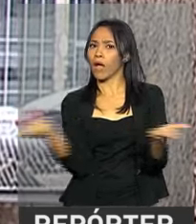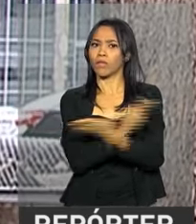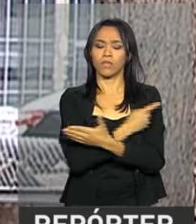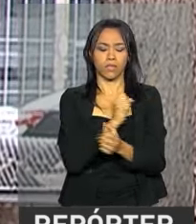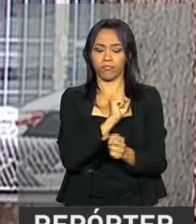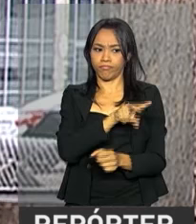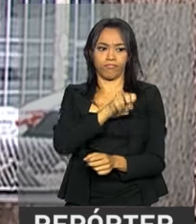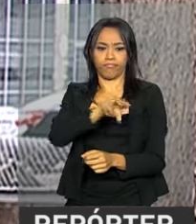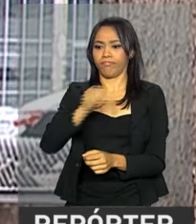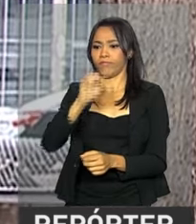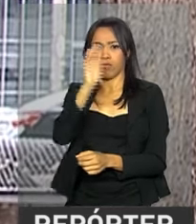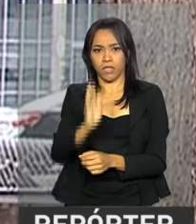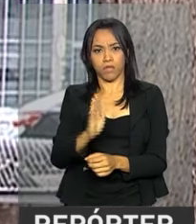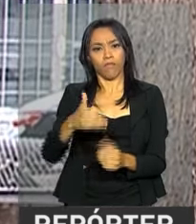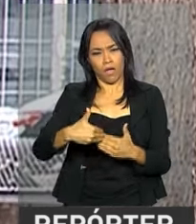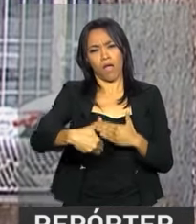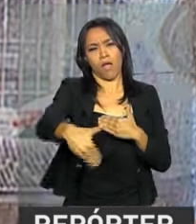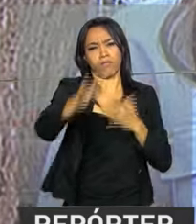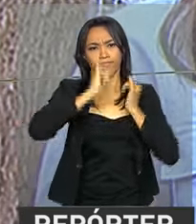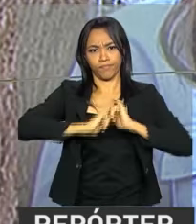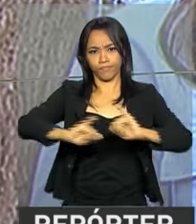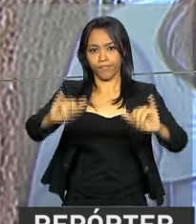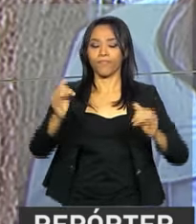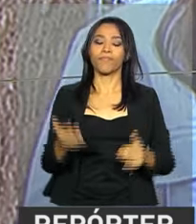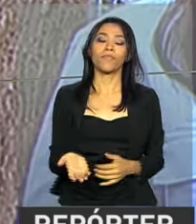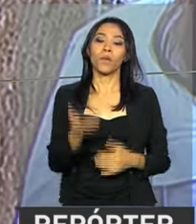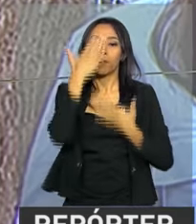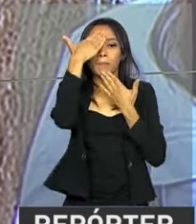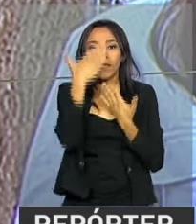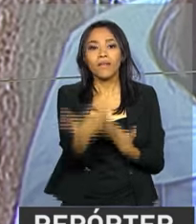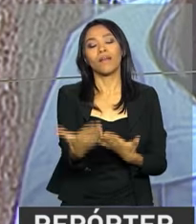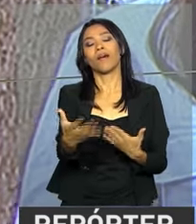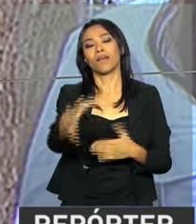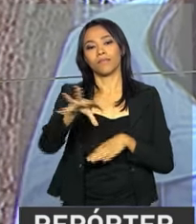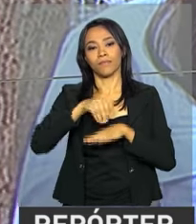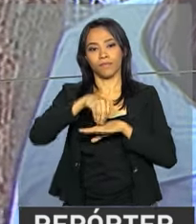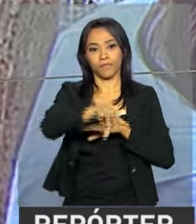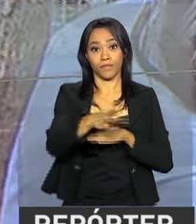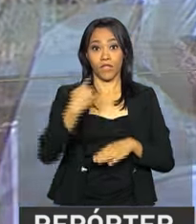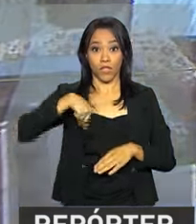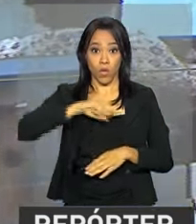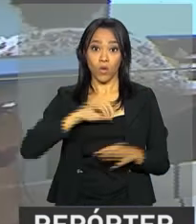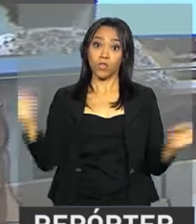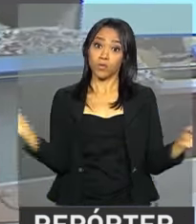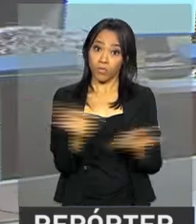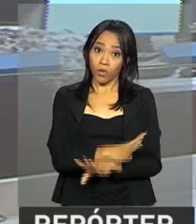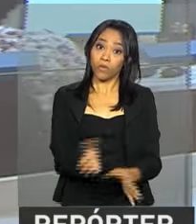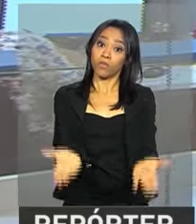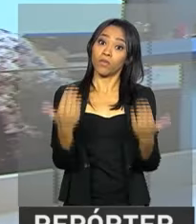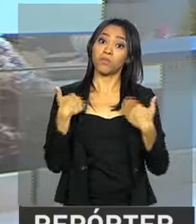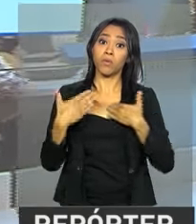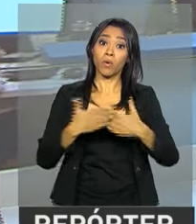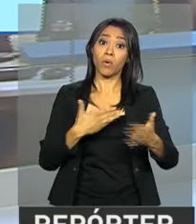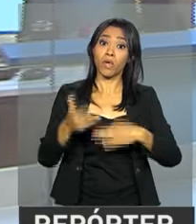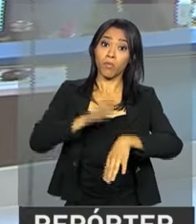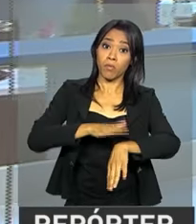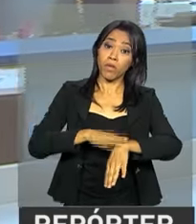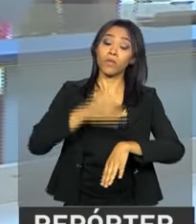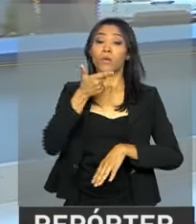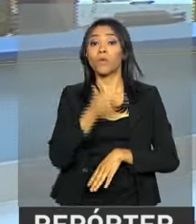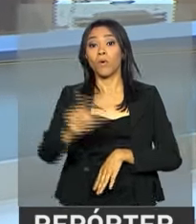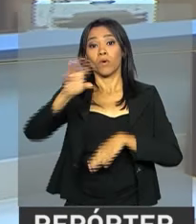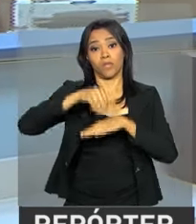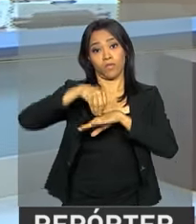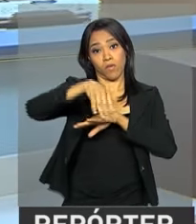Brasil volto com você no estúdio Renata Obrigada Paola pelas suas e nós ficamos por aqui voltamos a qualquer momento com